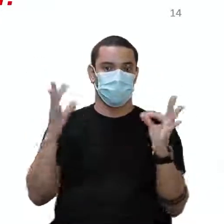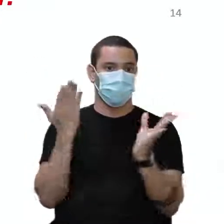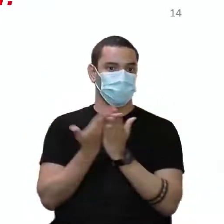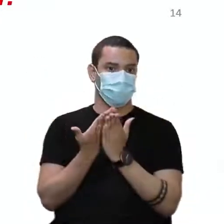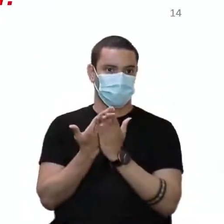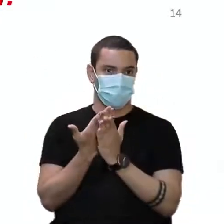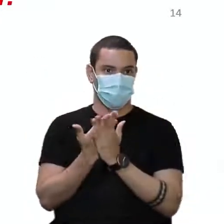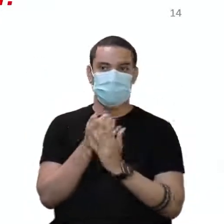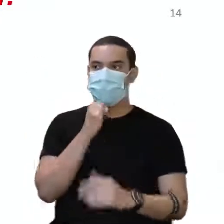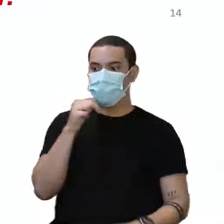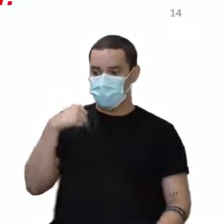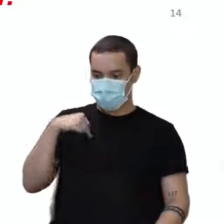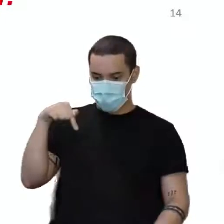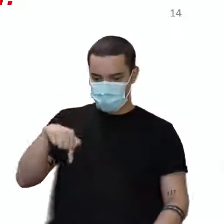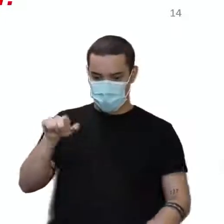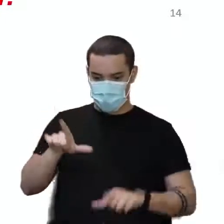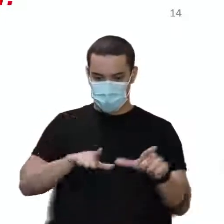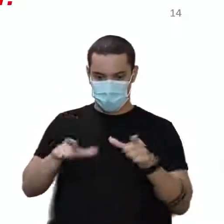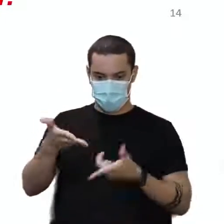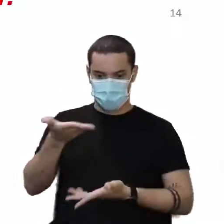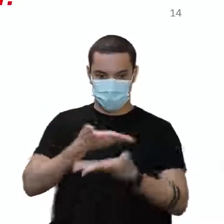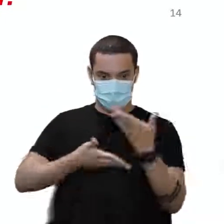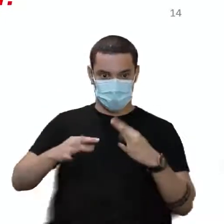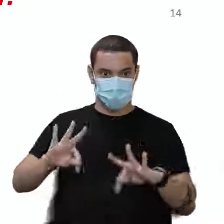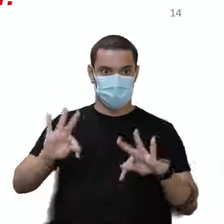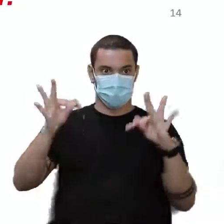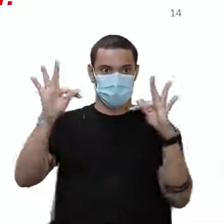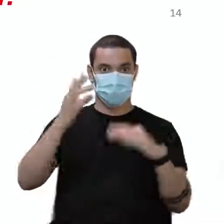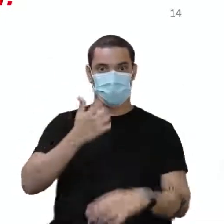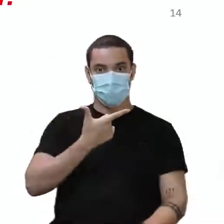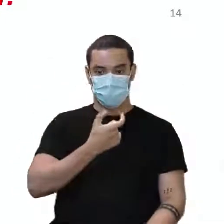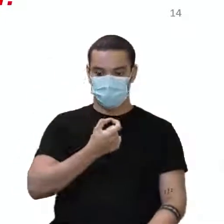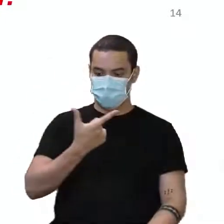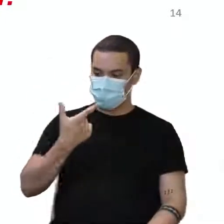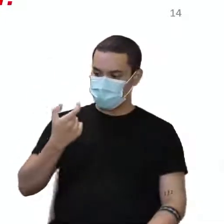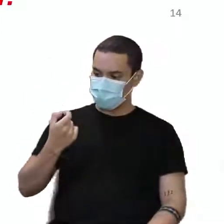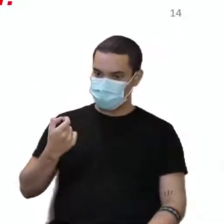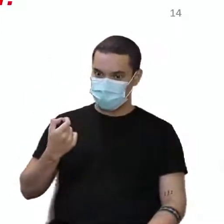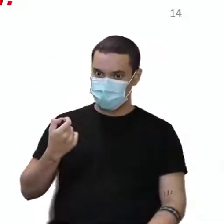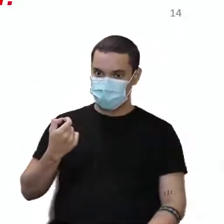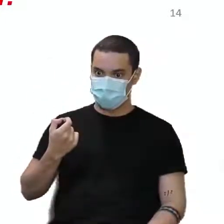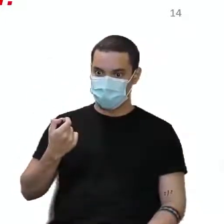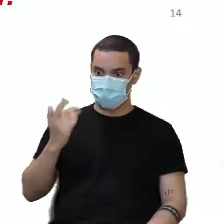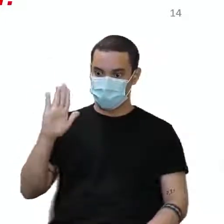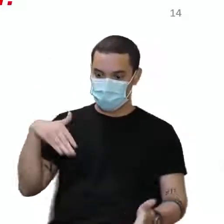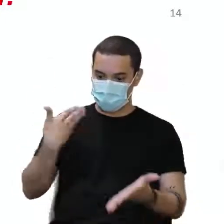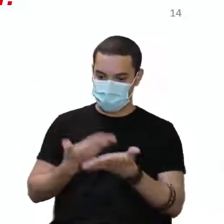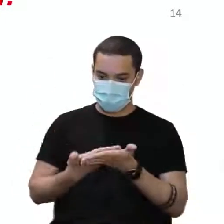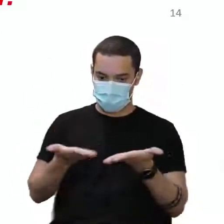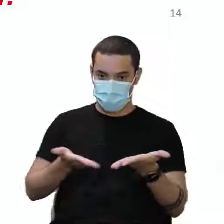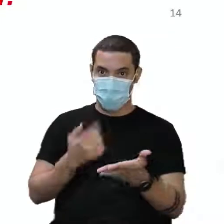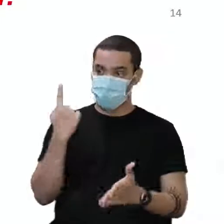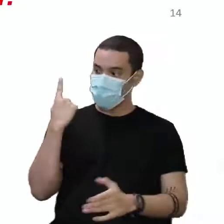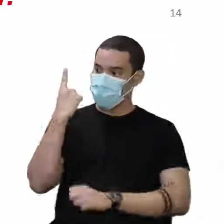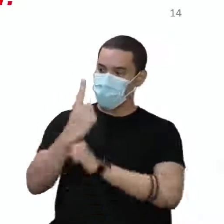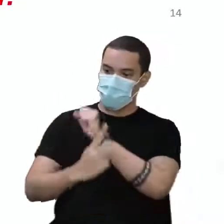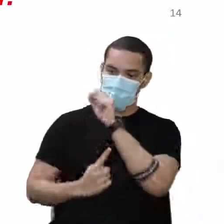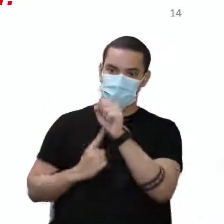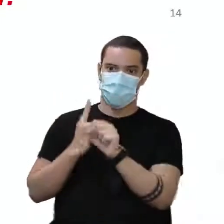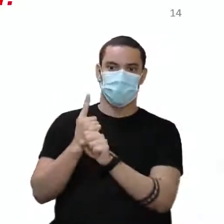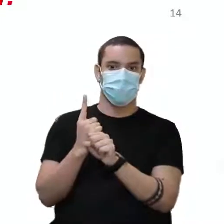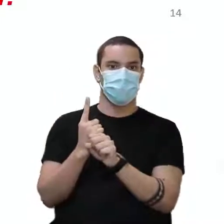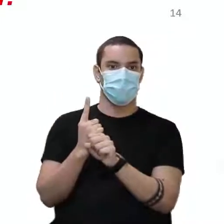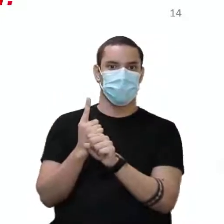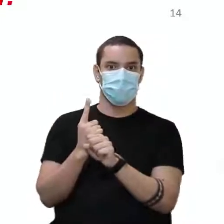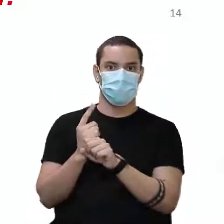2020. Por exemplo, eu trabalho aqui na mediação desde 2020, há um ano e pouquinho. E aí, nesse caso, eu usaria